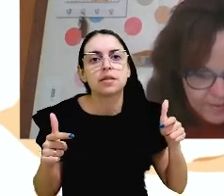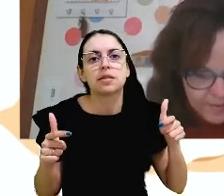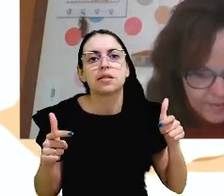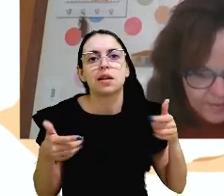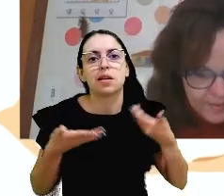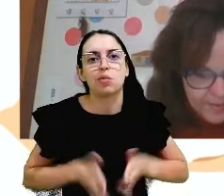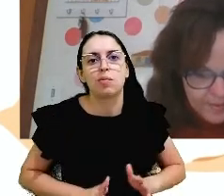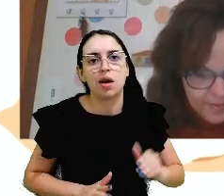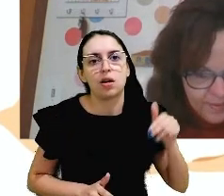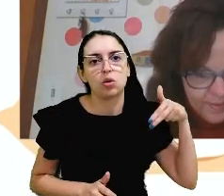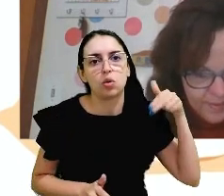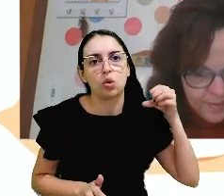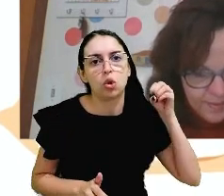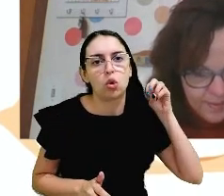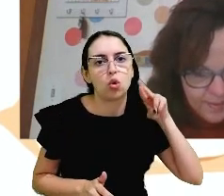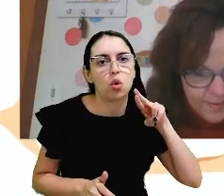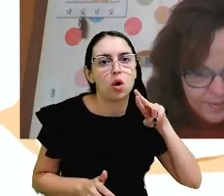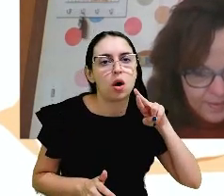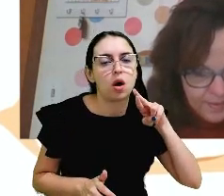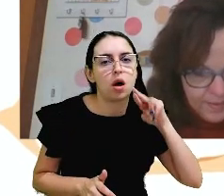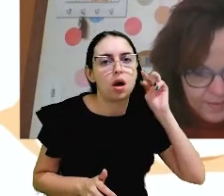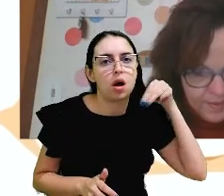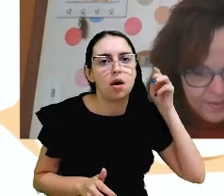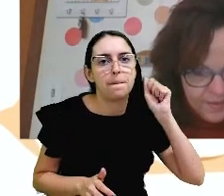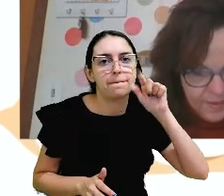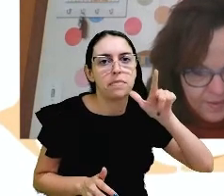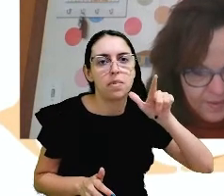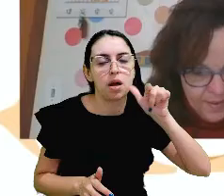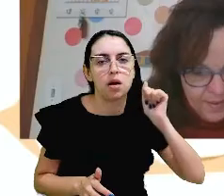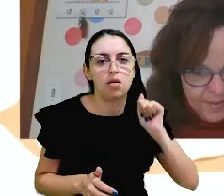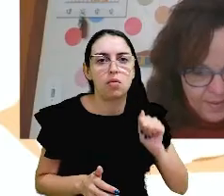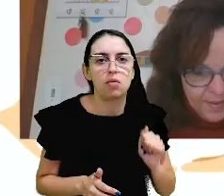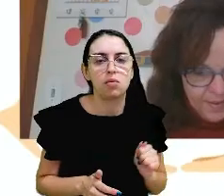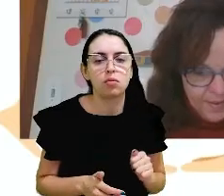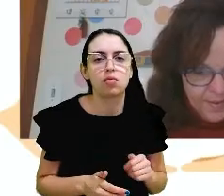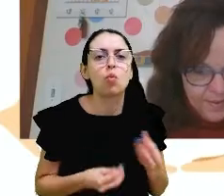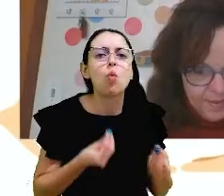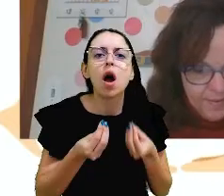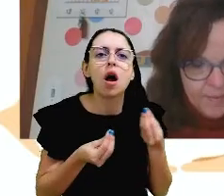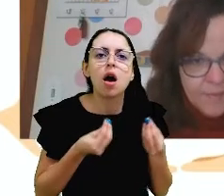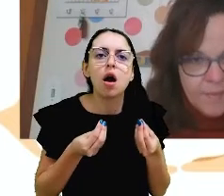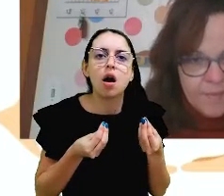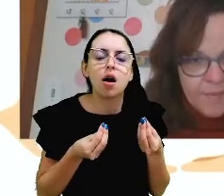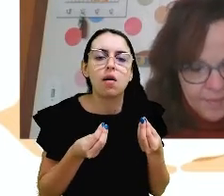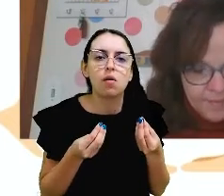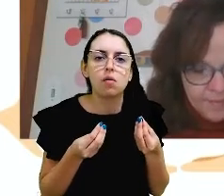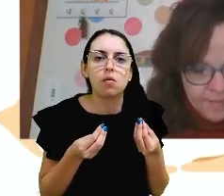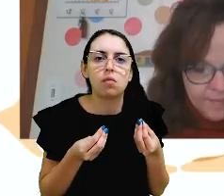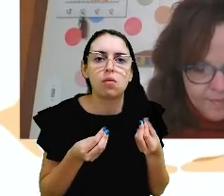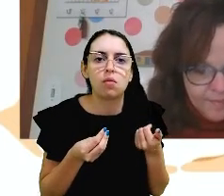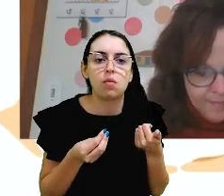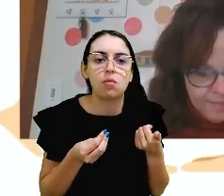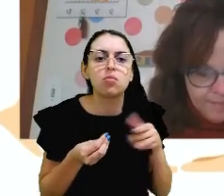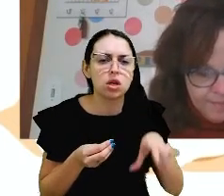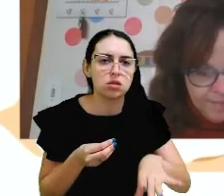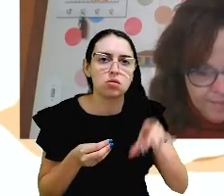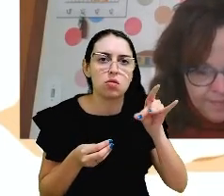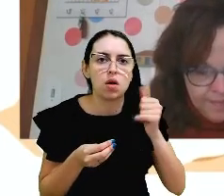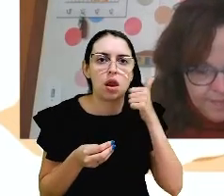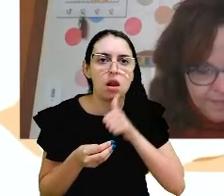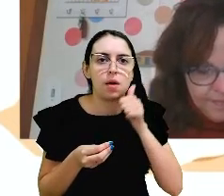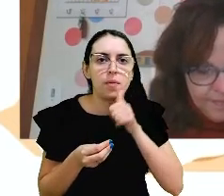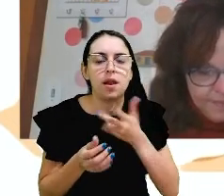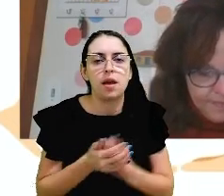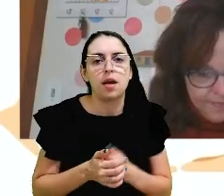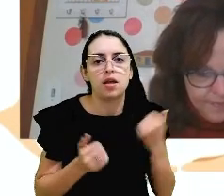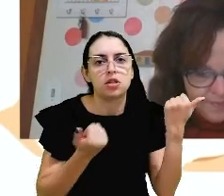no Brasil do que a gente tem de fato, né? Qual tem sido a possibilidade de escolha com relação à